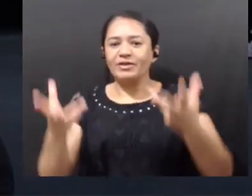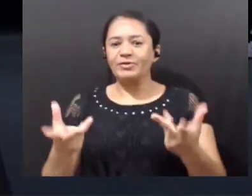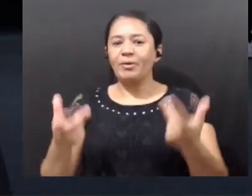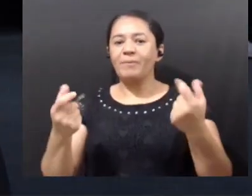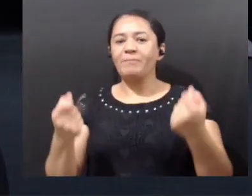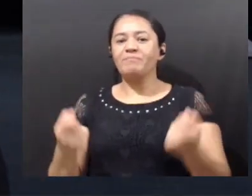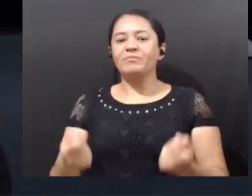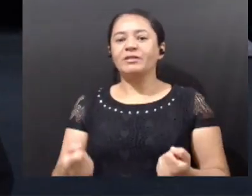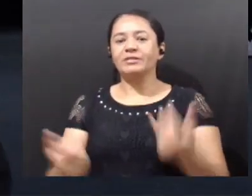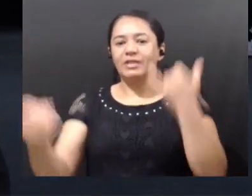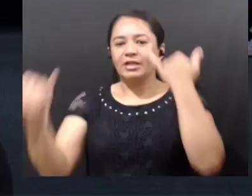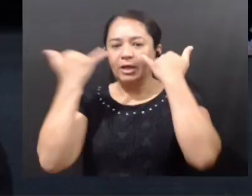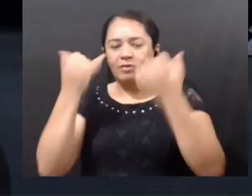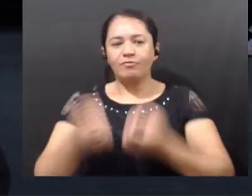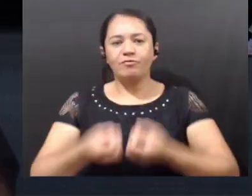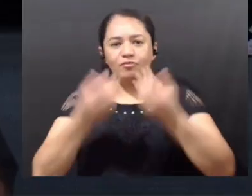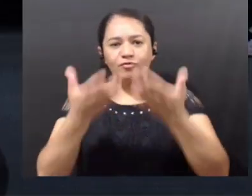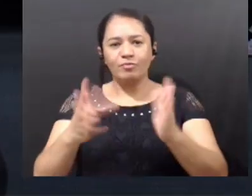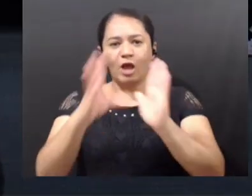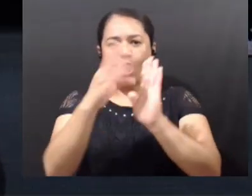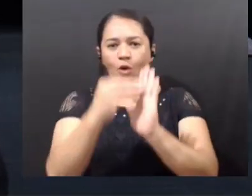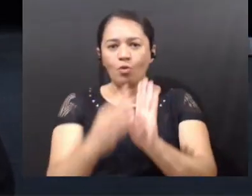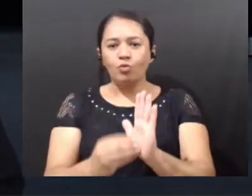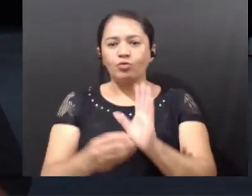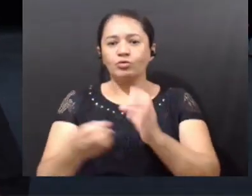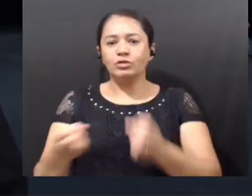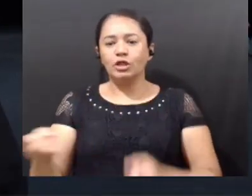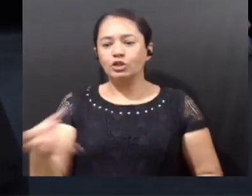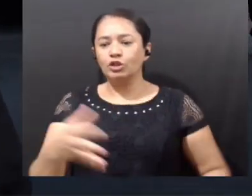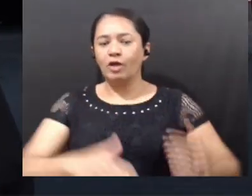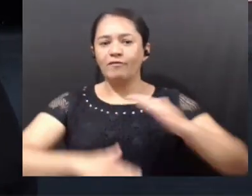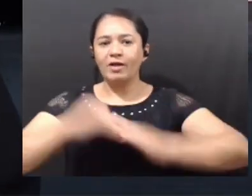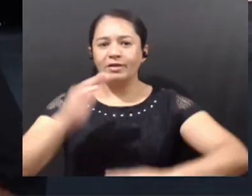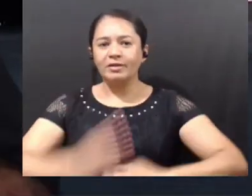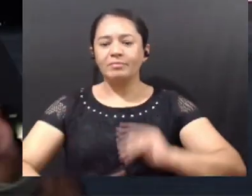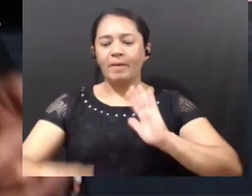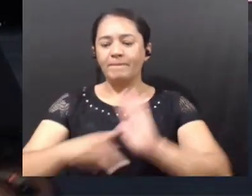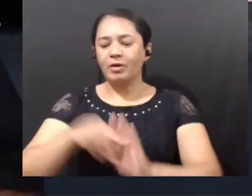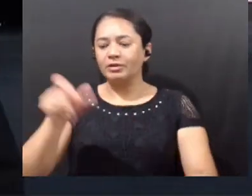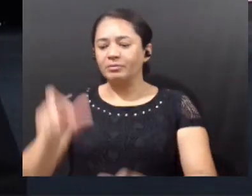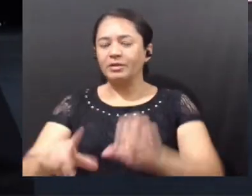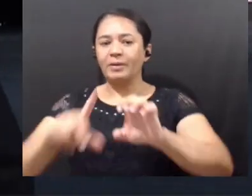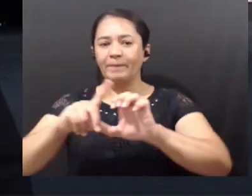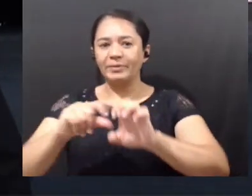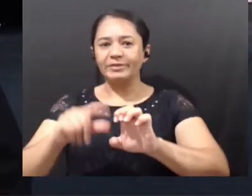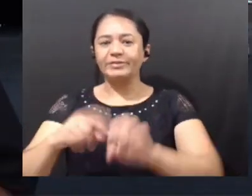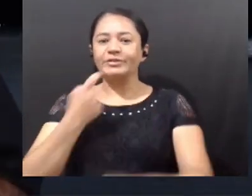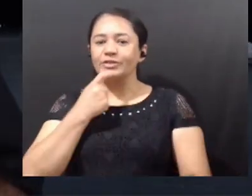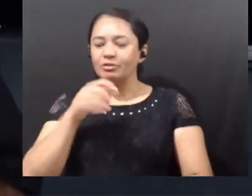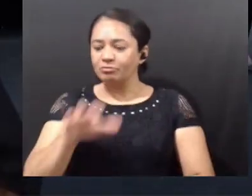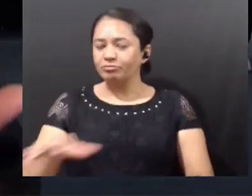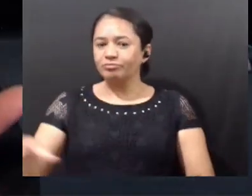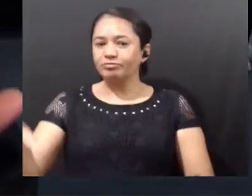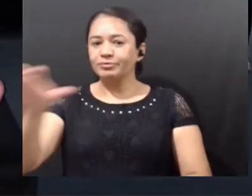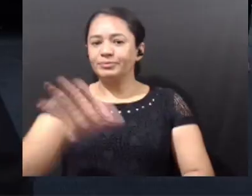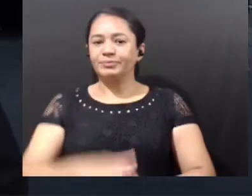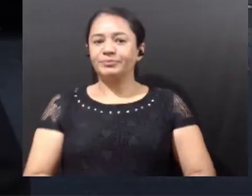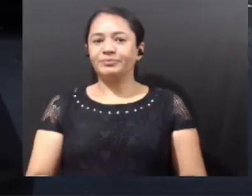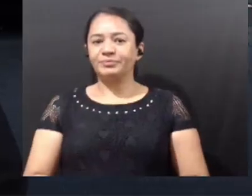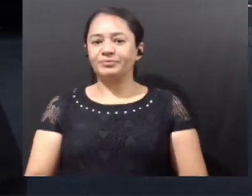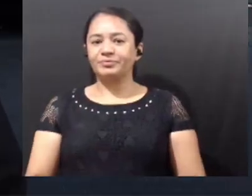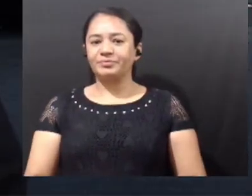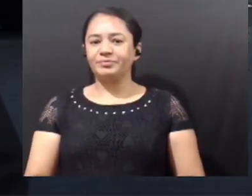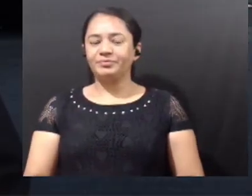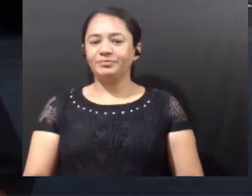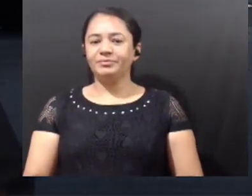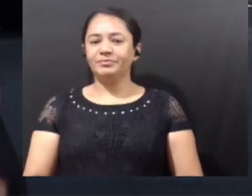informação, conteúdo, novas habilidades para os empreendedores de Campinas e da região, né? É com muita satisfação